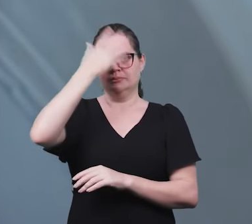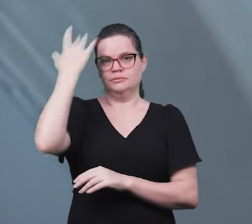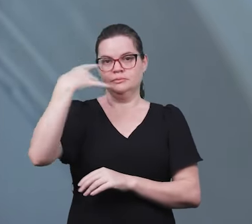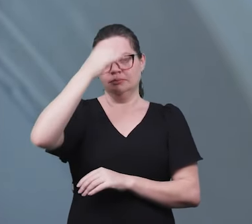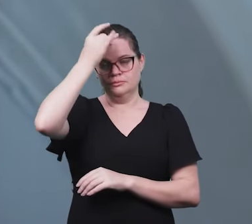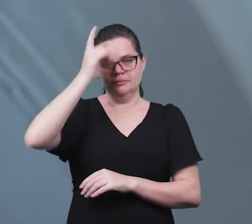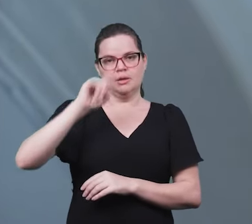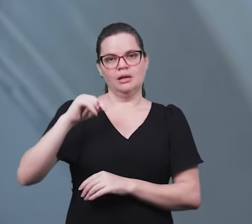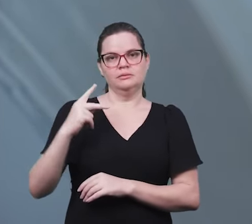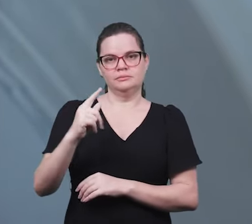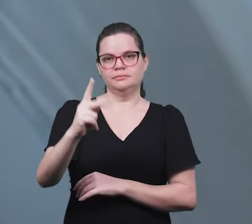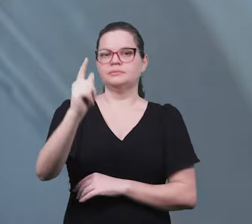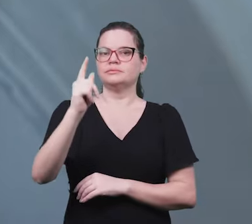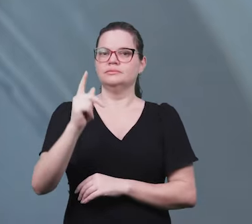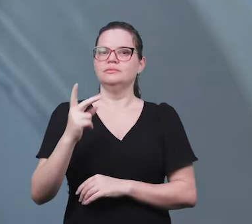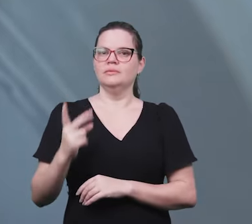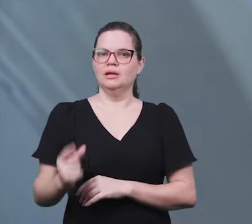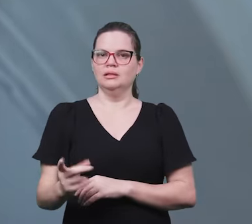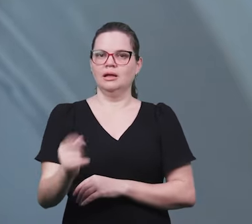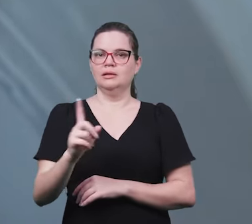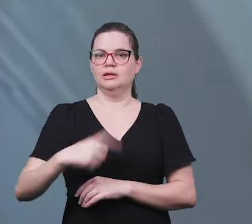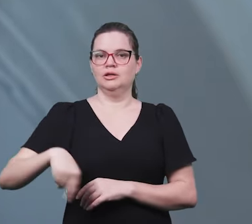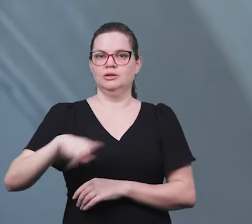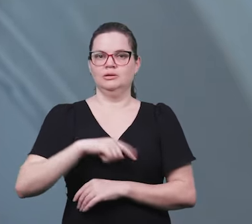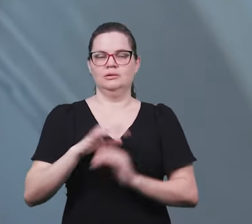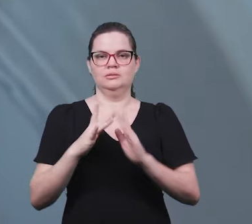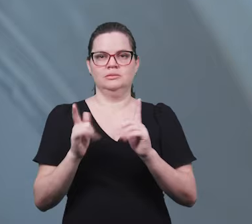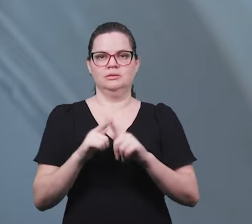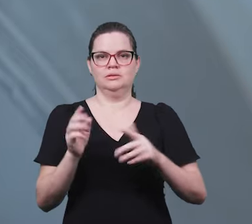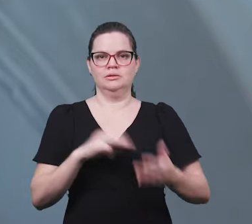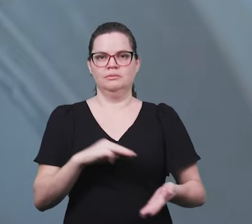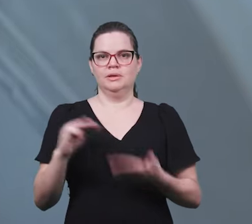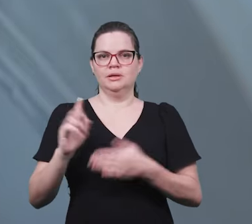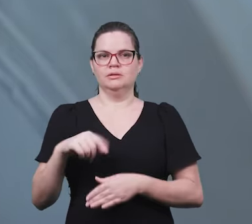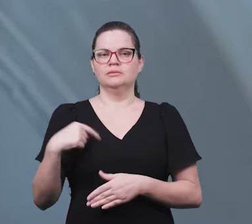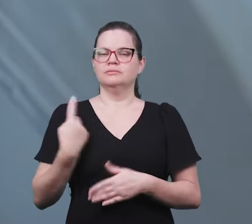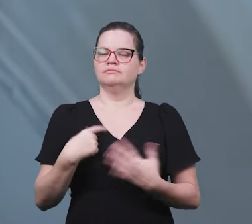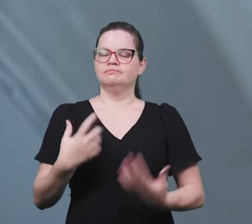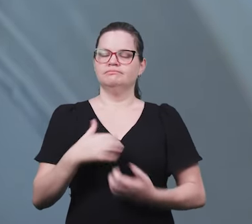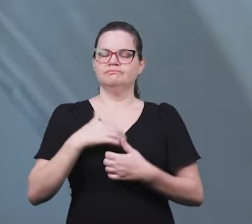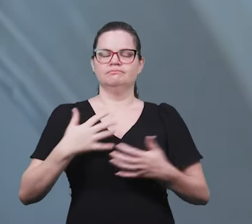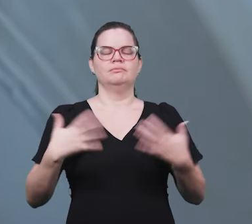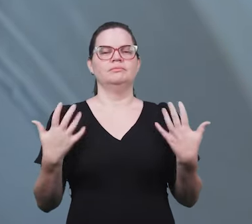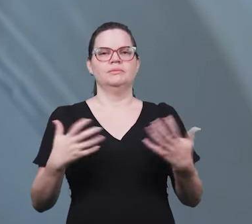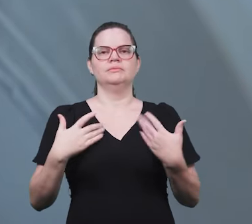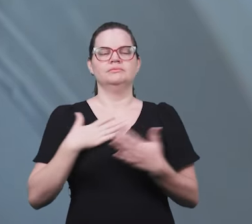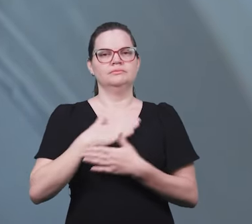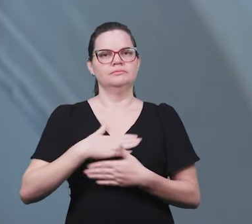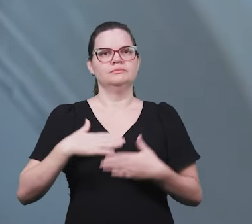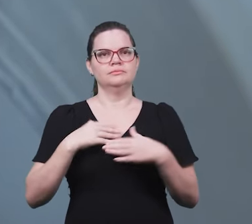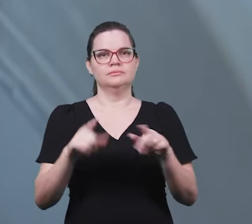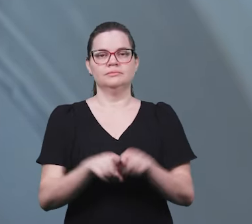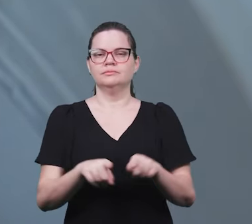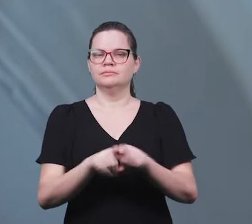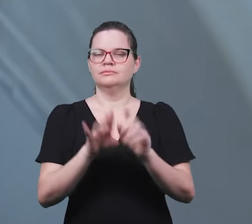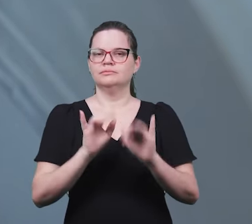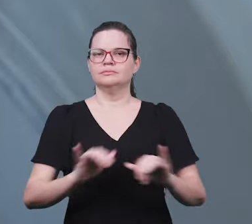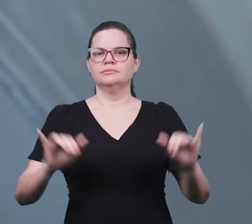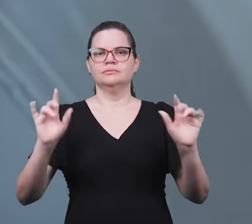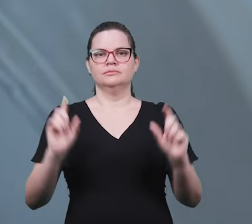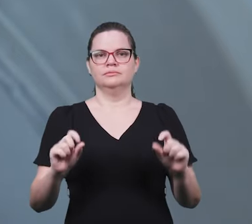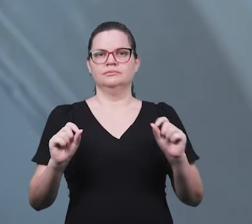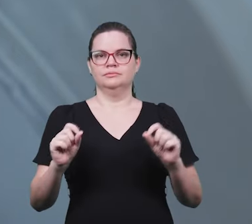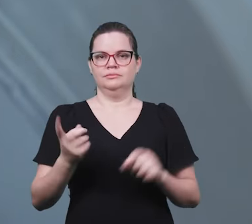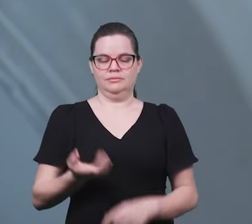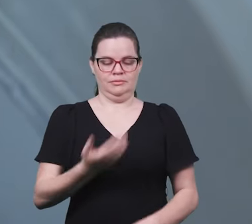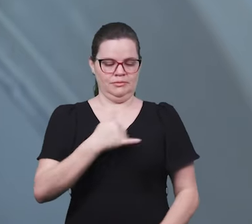nós hoje, como Igreja Cristã Maranata, nós temos a honra, a alegria, o prazer e a importância de dizer que